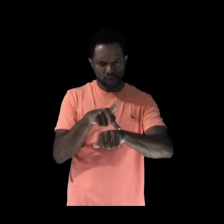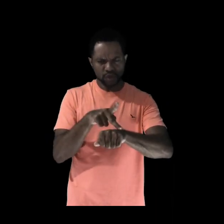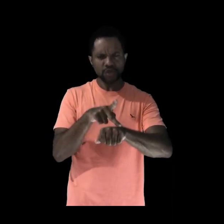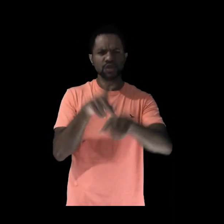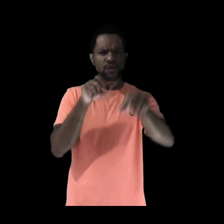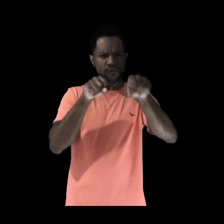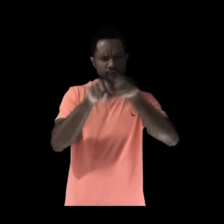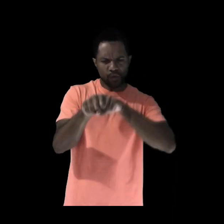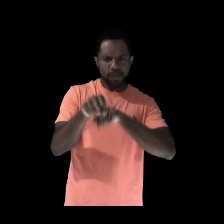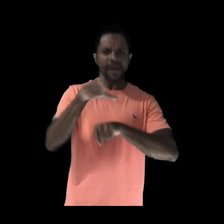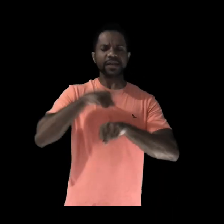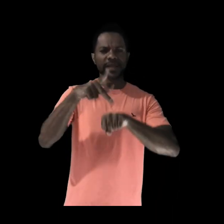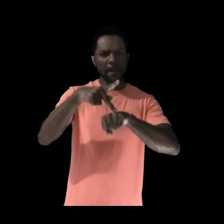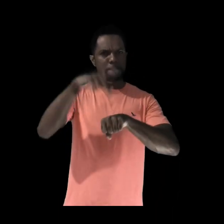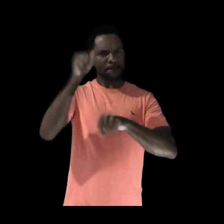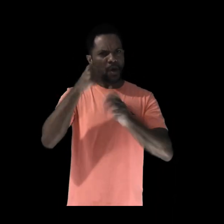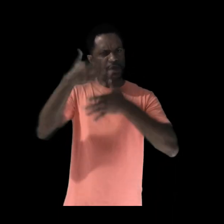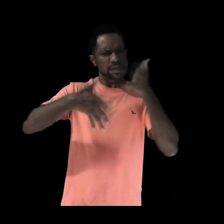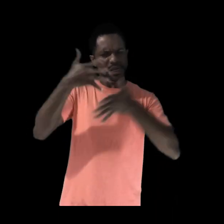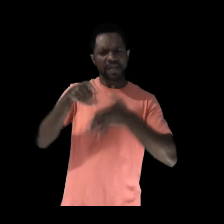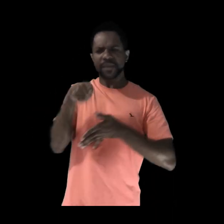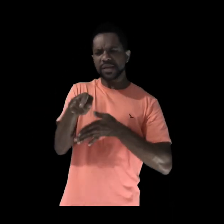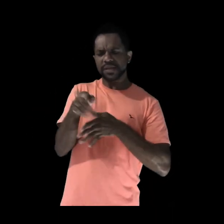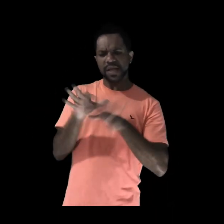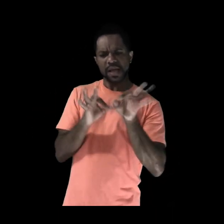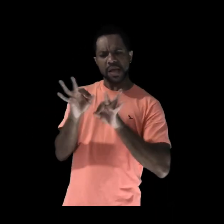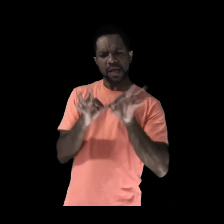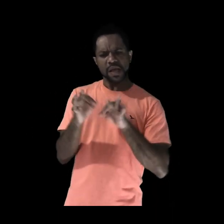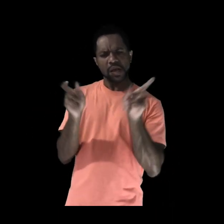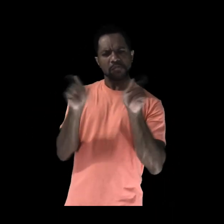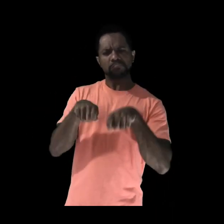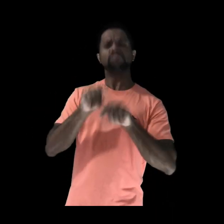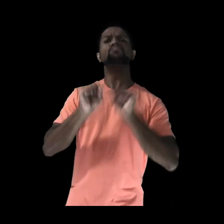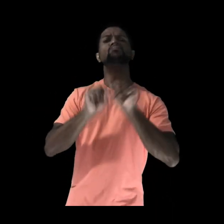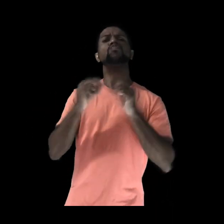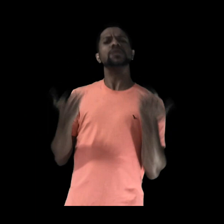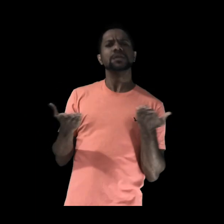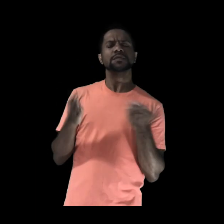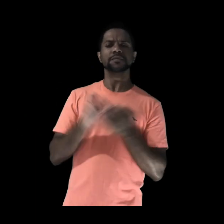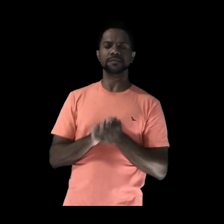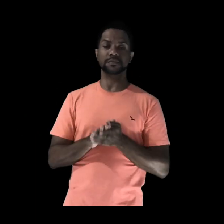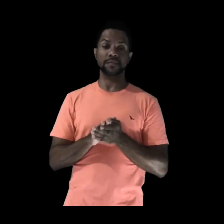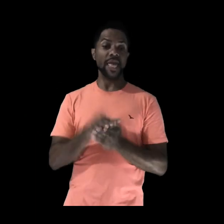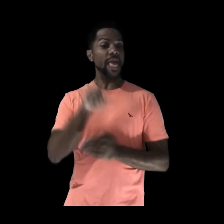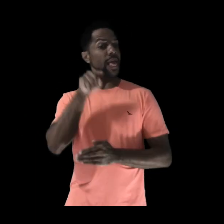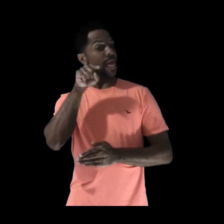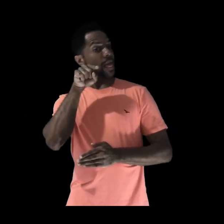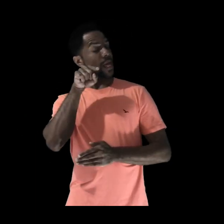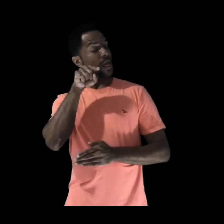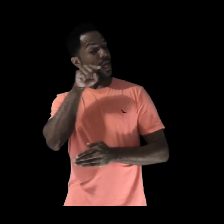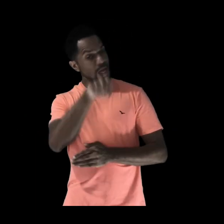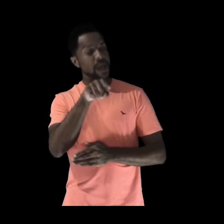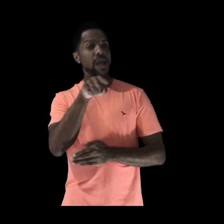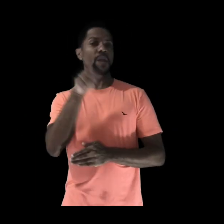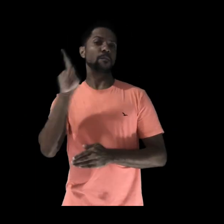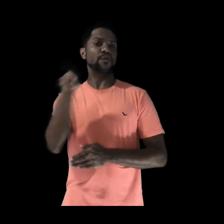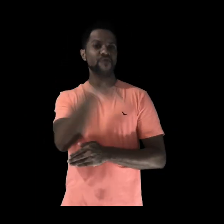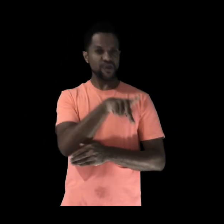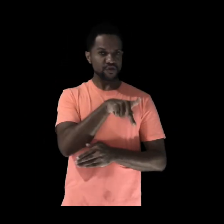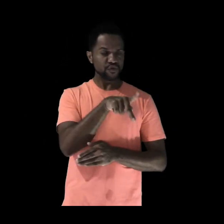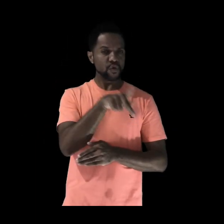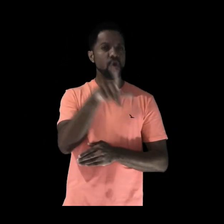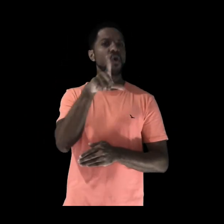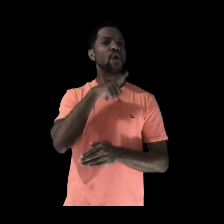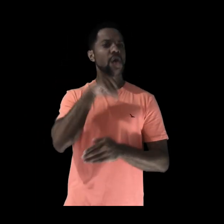pedagogia, formada em licenciatura em pedagogia, como após em Libras, é habilitada para quê? Tá, então ela vai ser um professor com habilitação